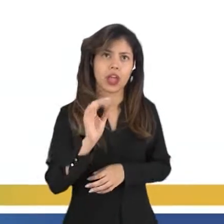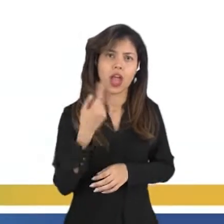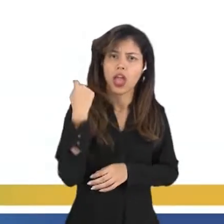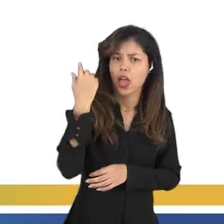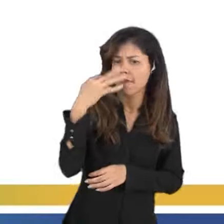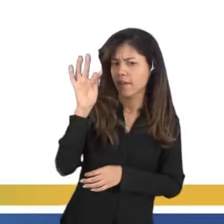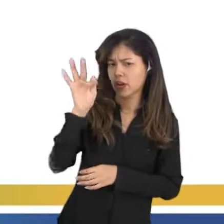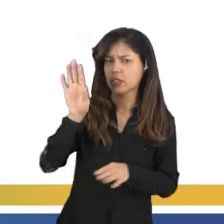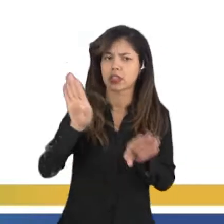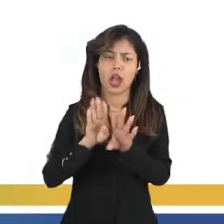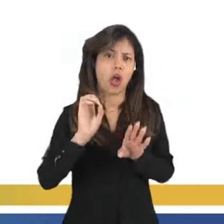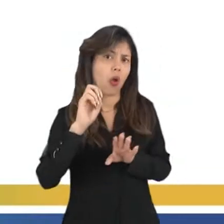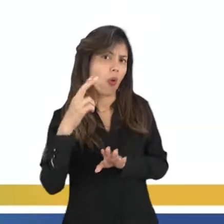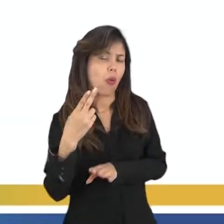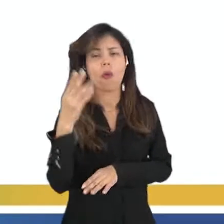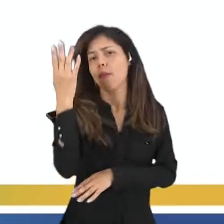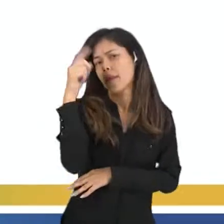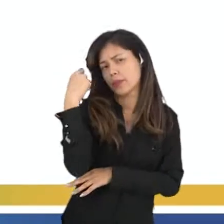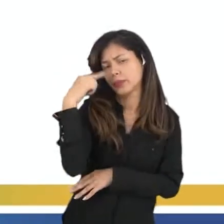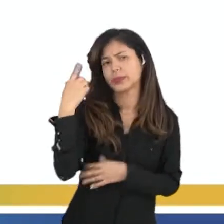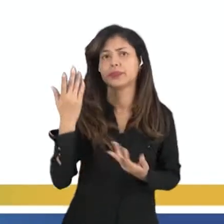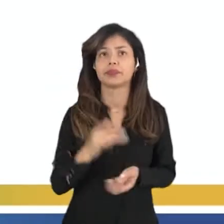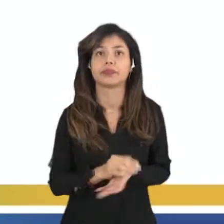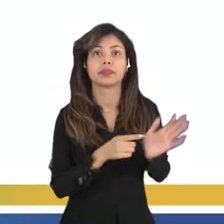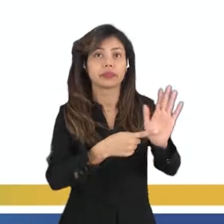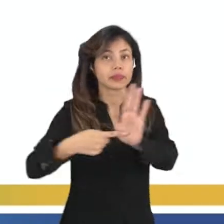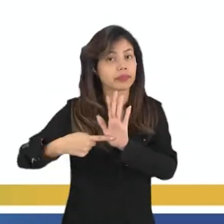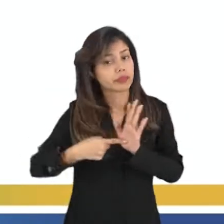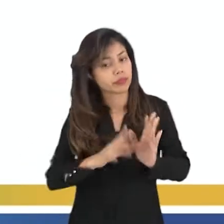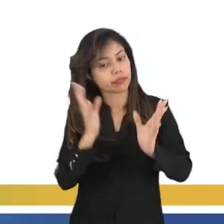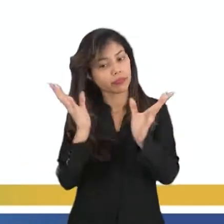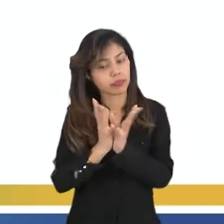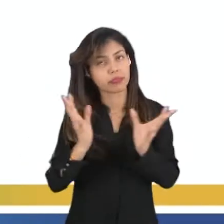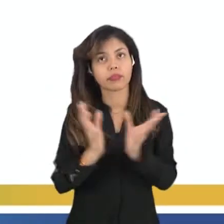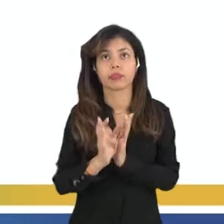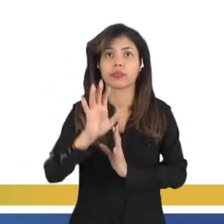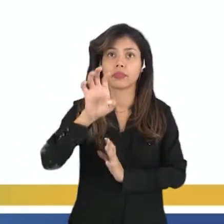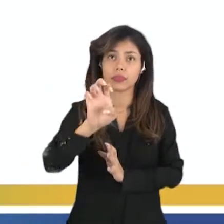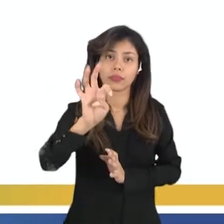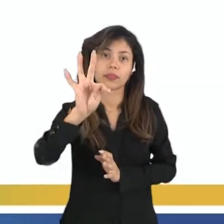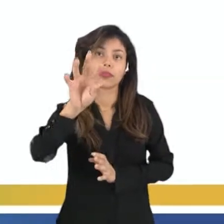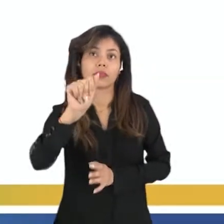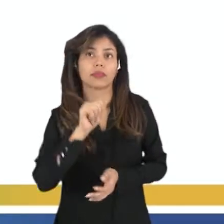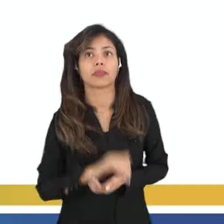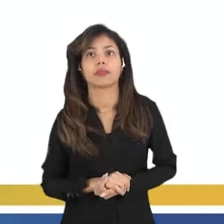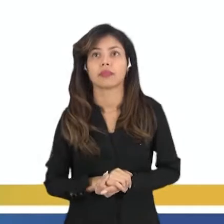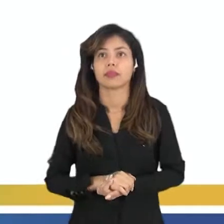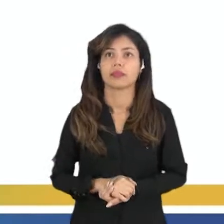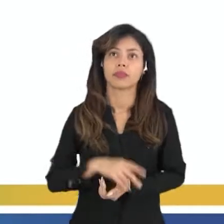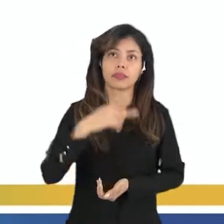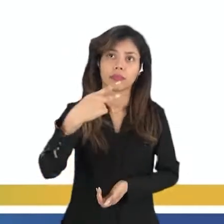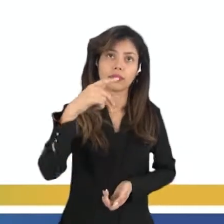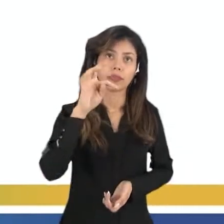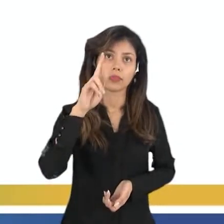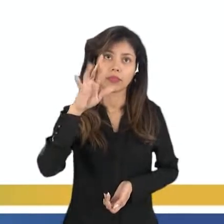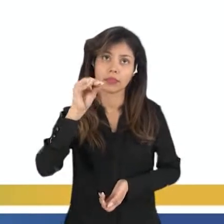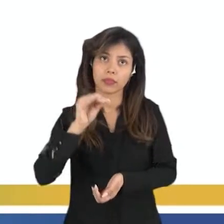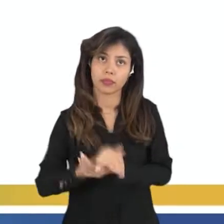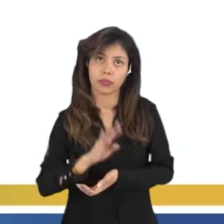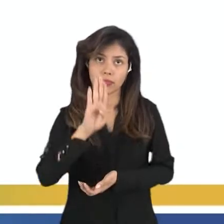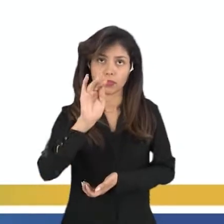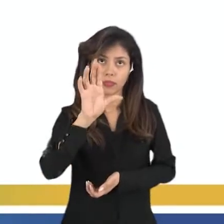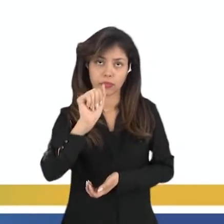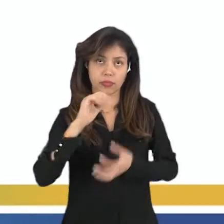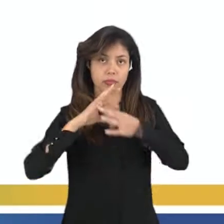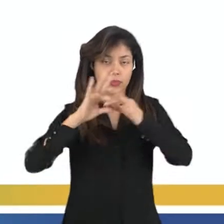França, nem tampouco à Espanha. Denominado esse grupo de ETA, Pátria Basca e